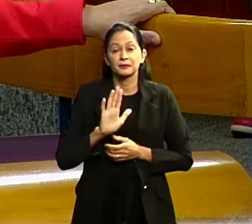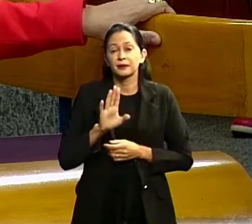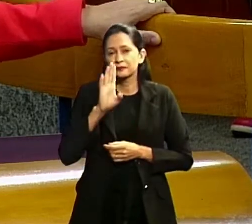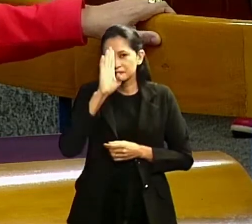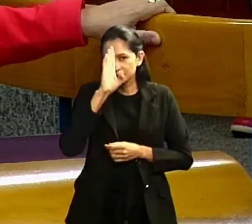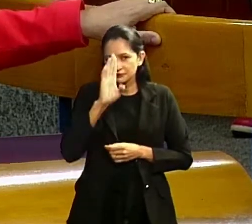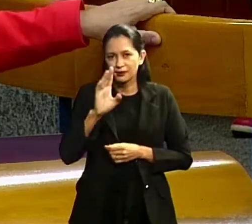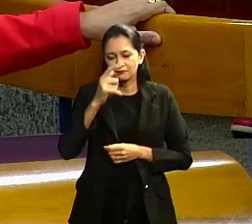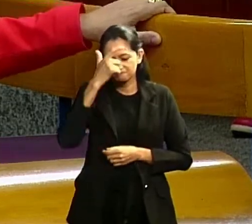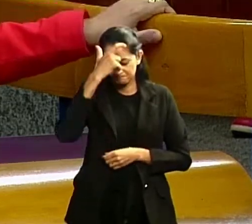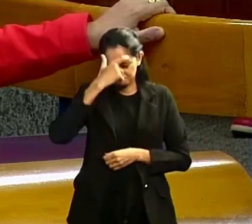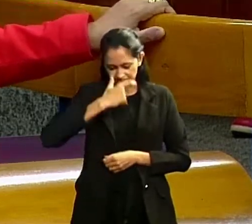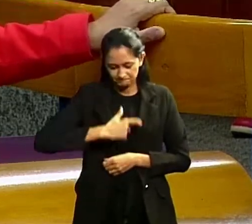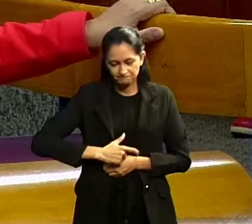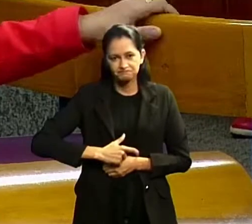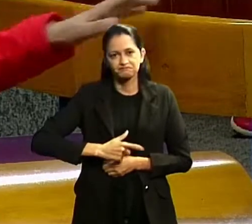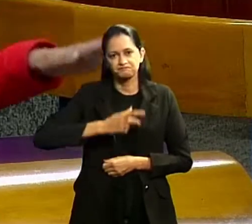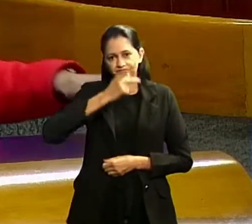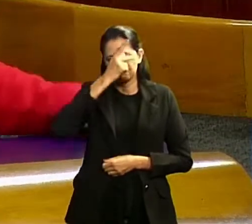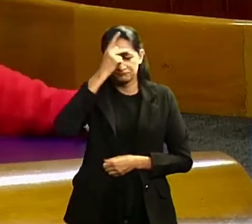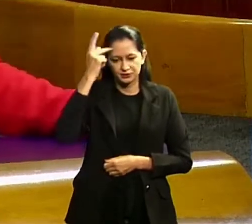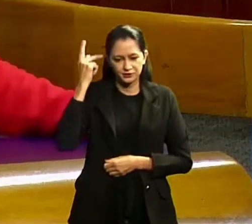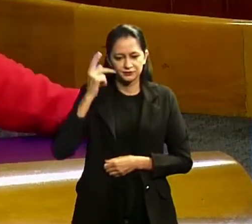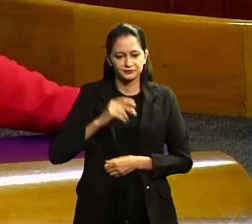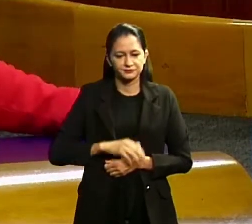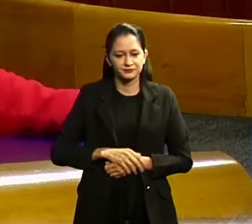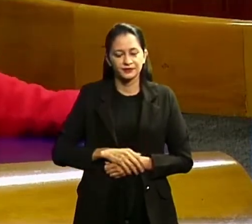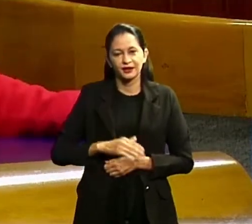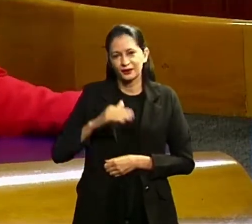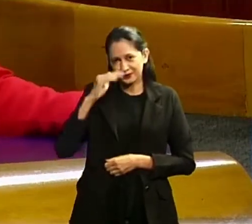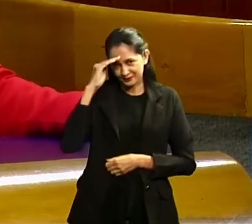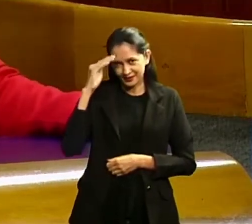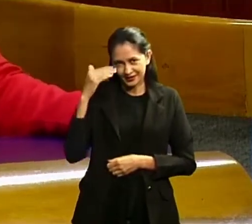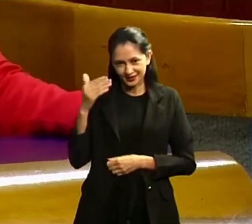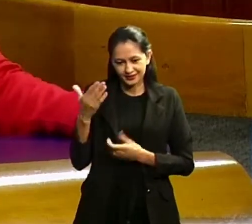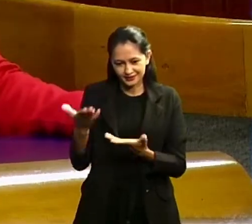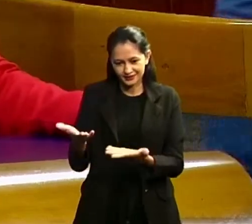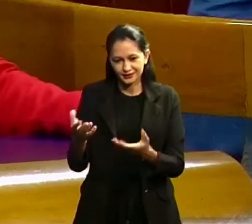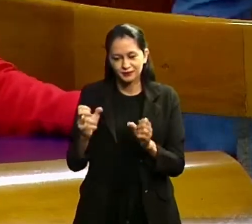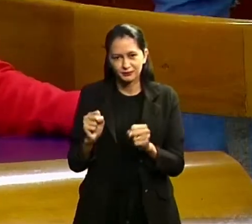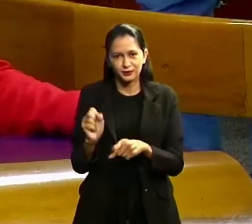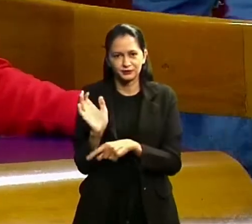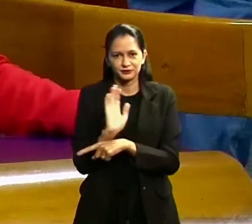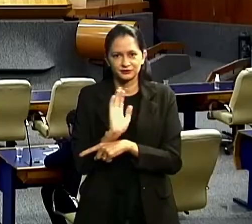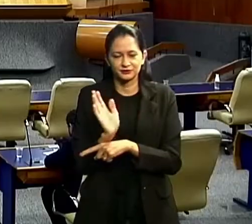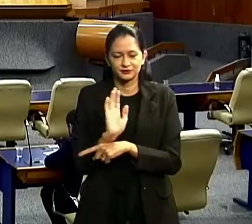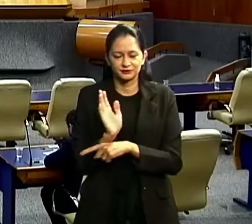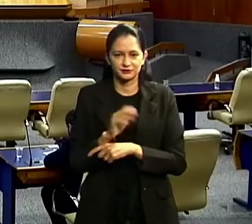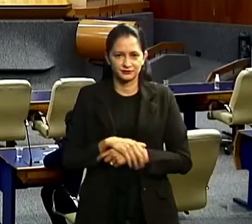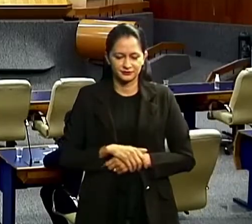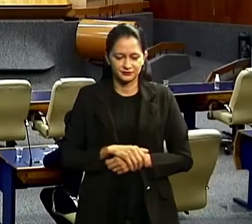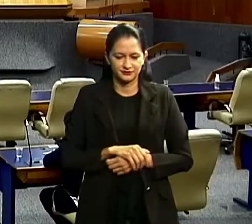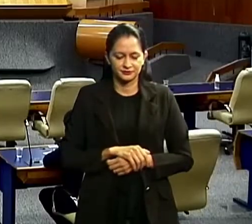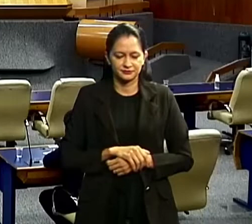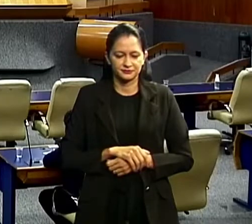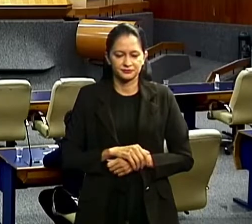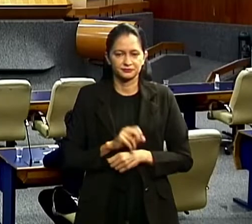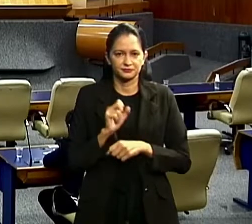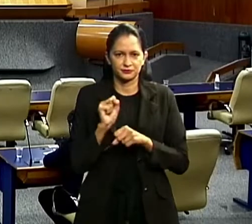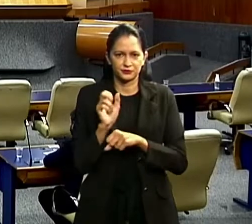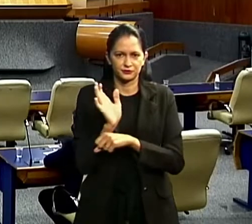sua pessoa. E eu queria fazer uma homenagem para ela, eu fiz, né? Você pode colocar o vídeo? Isso